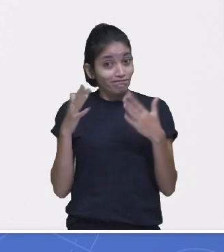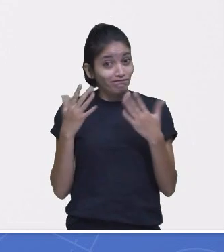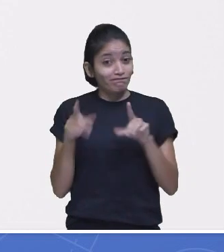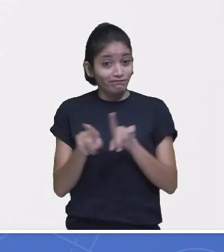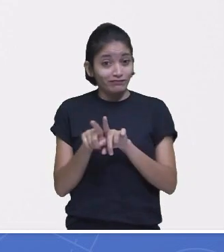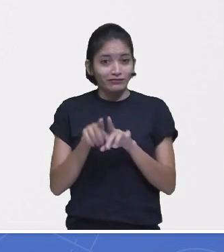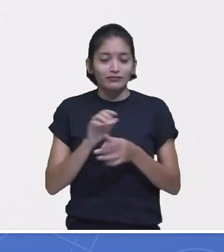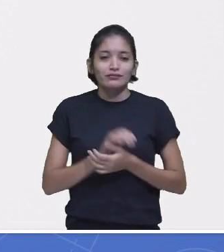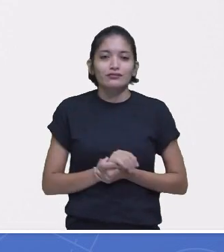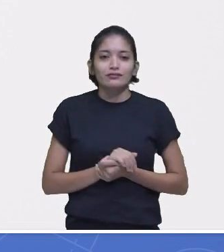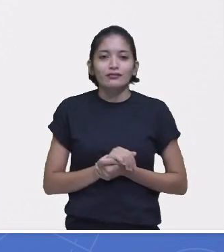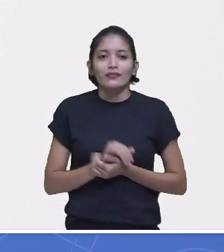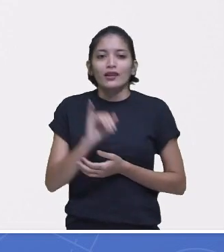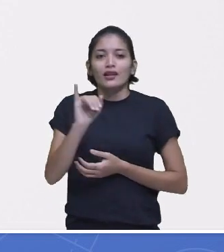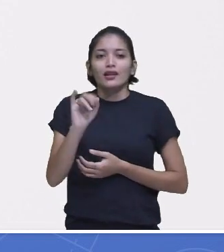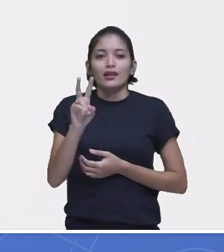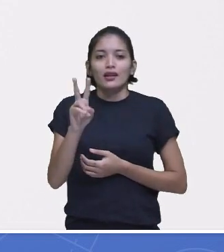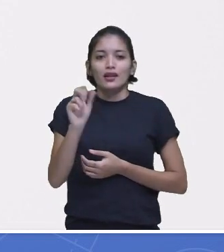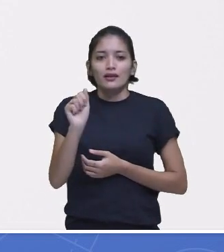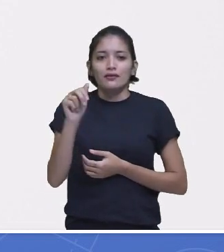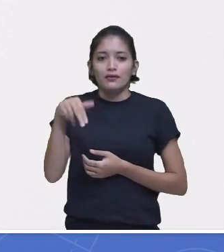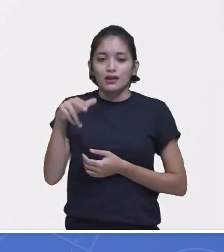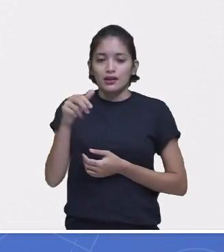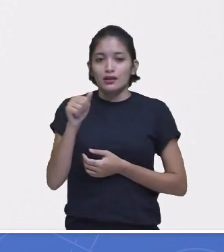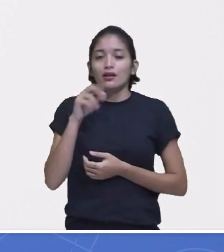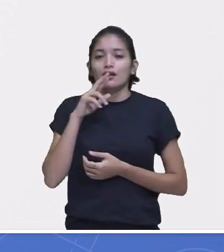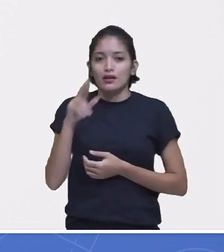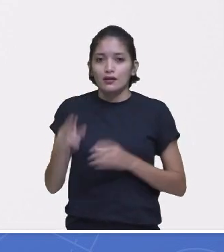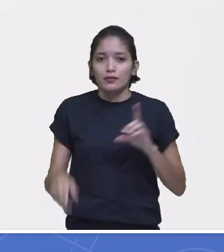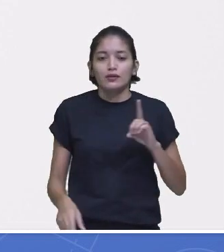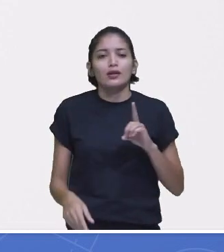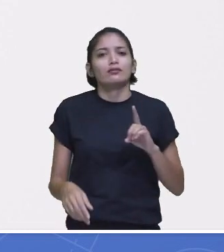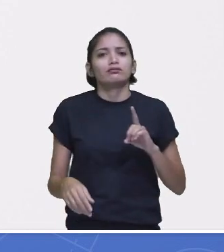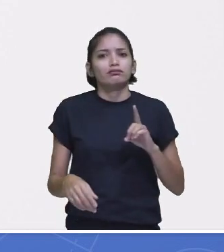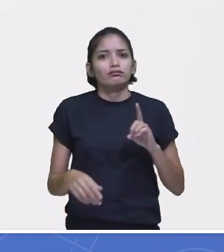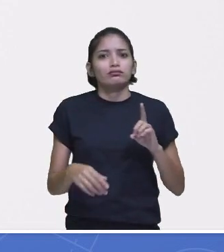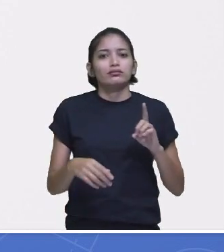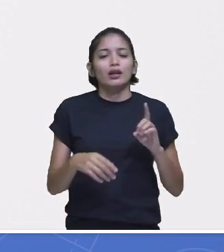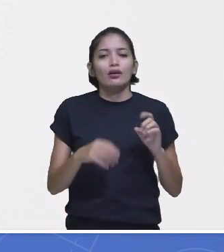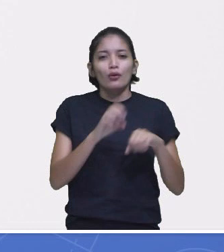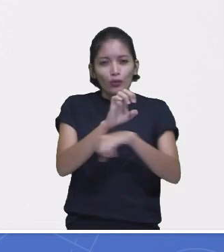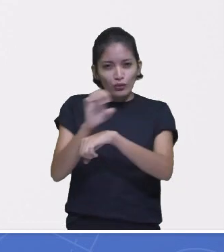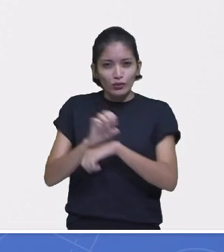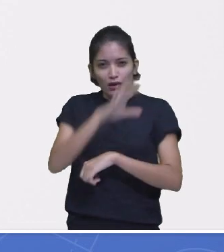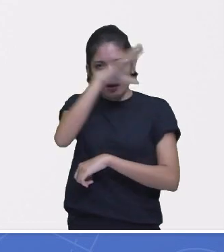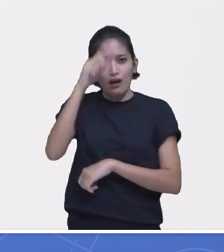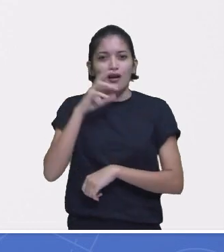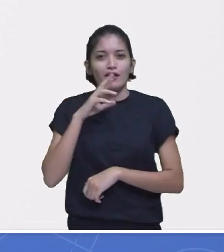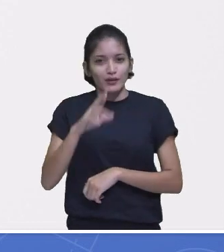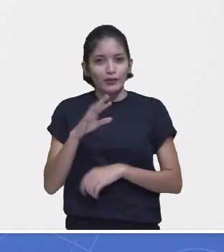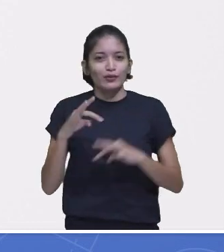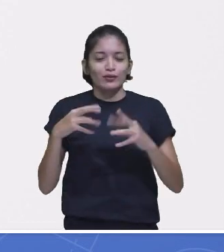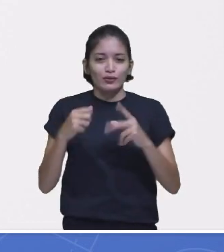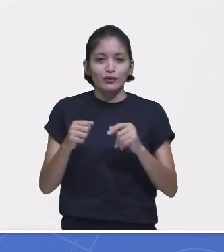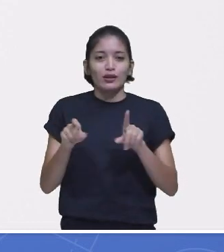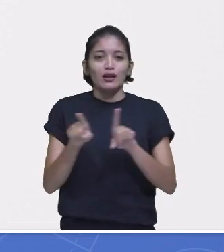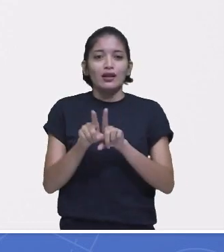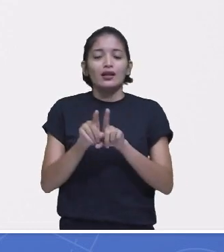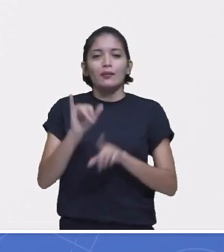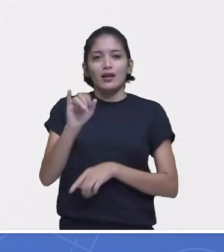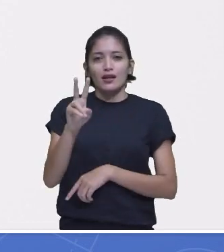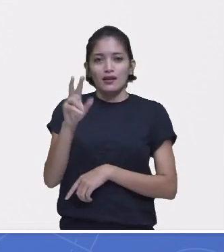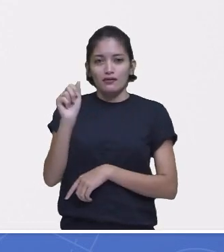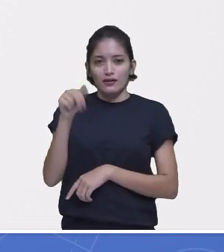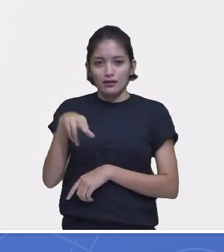Cássia. Todo mundo aí, o estado do Amazonas em peso respondendo. Parabéns. Mais alguém? O Ivan,